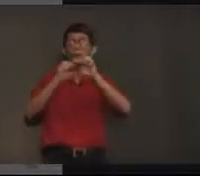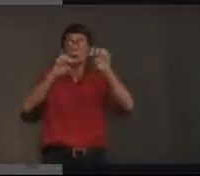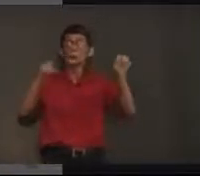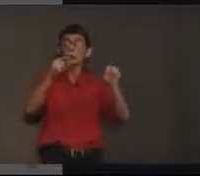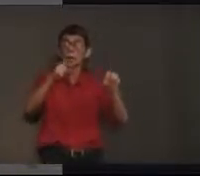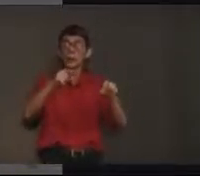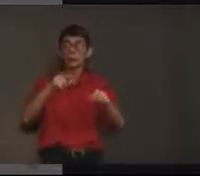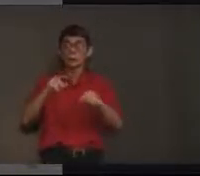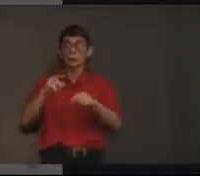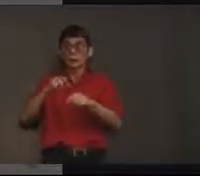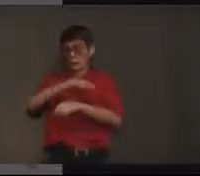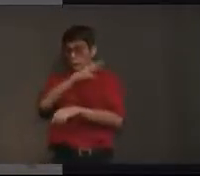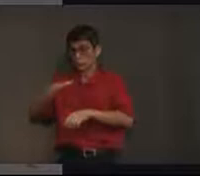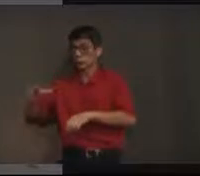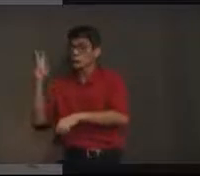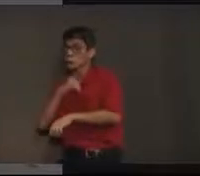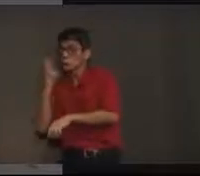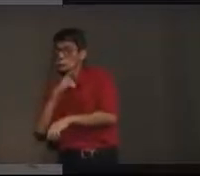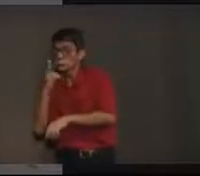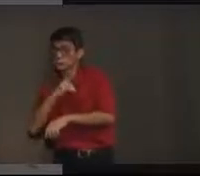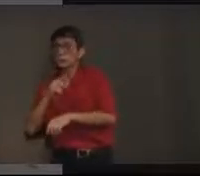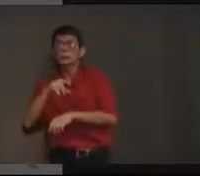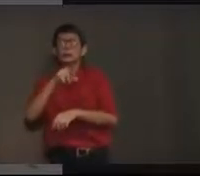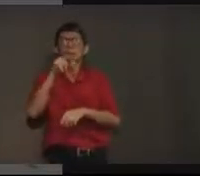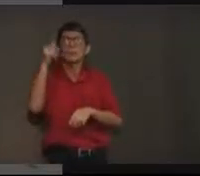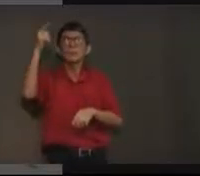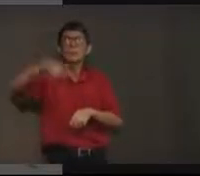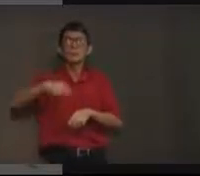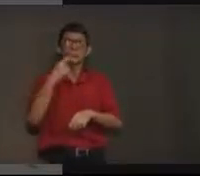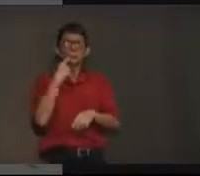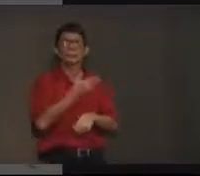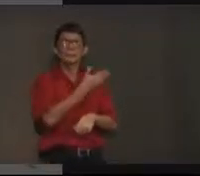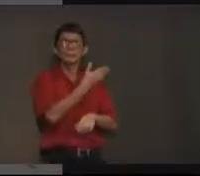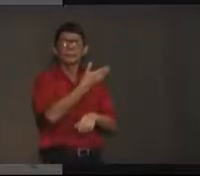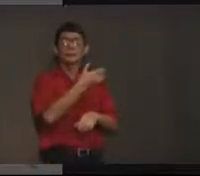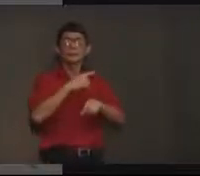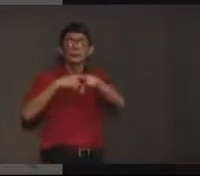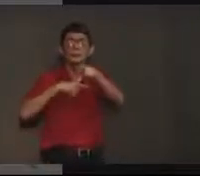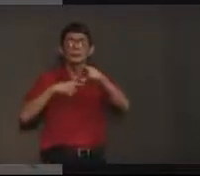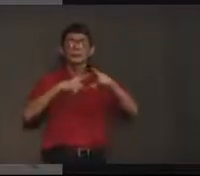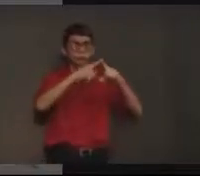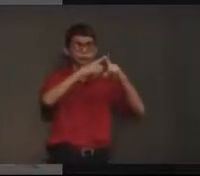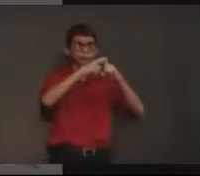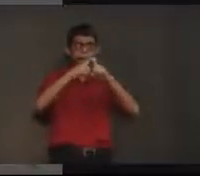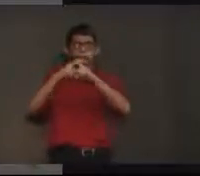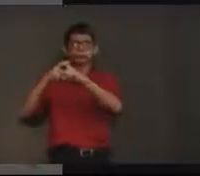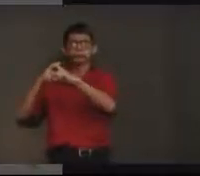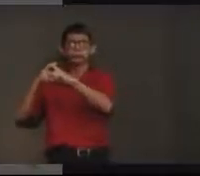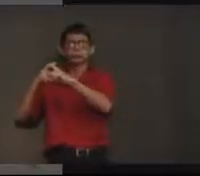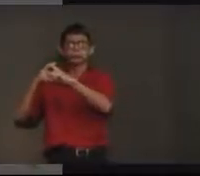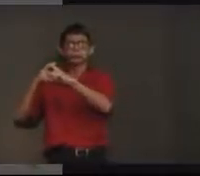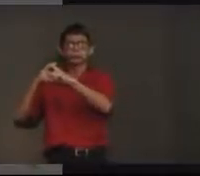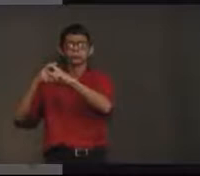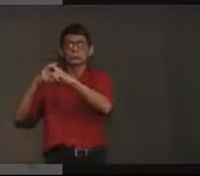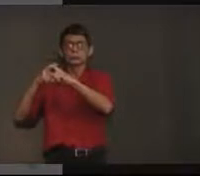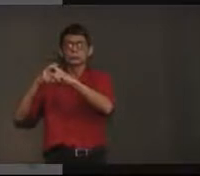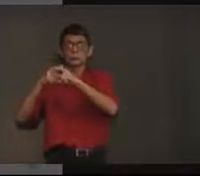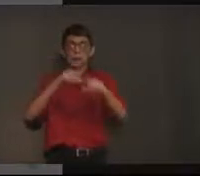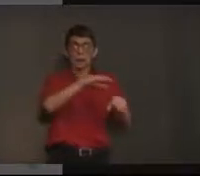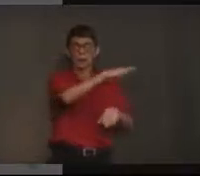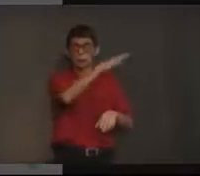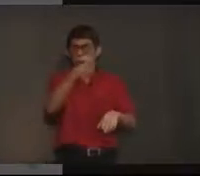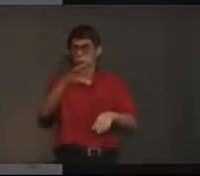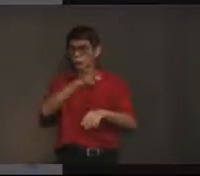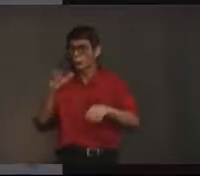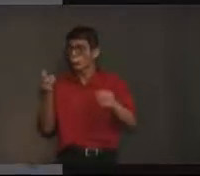da onda EA parte a polynomial vamos ver de interação das ondas